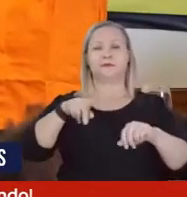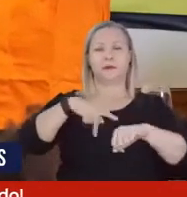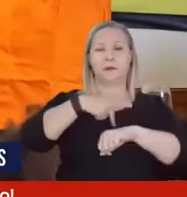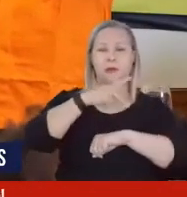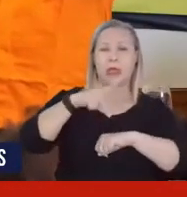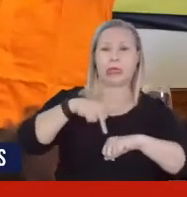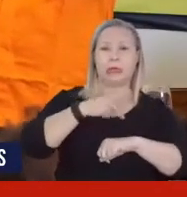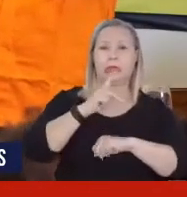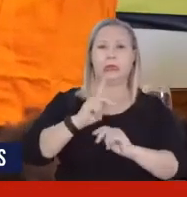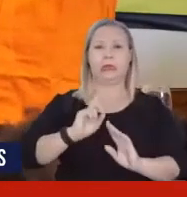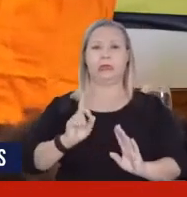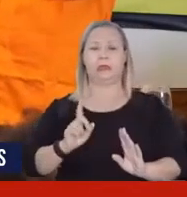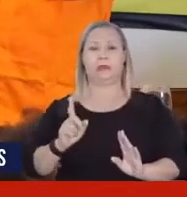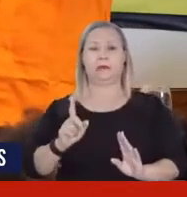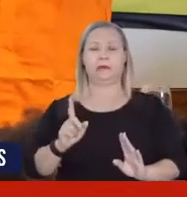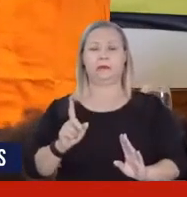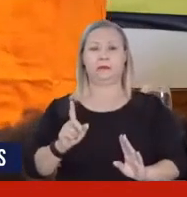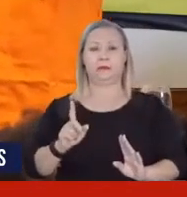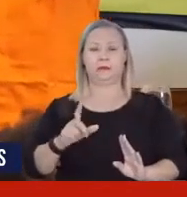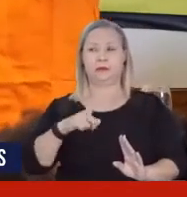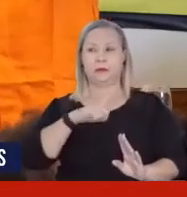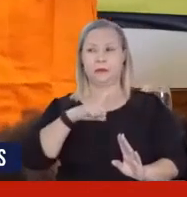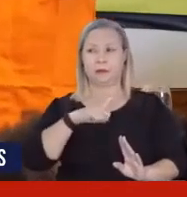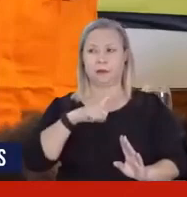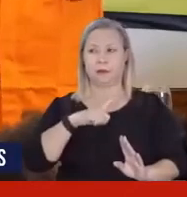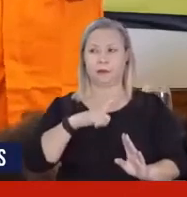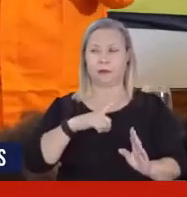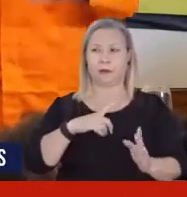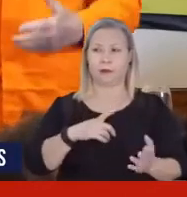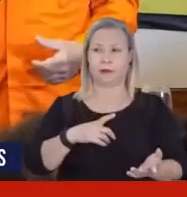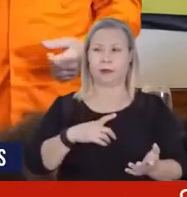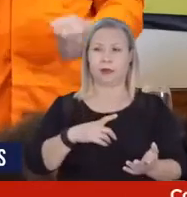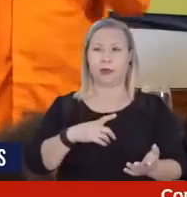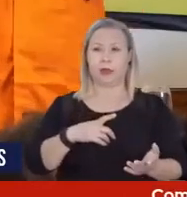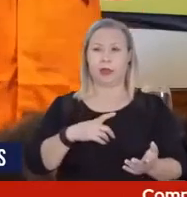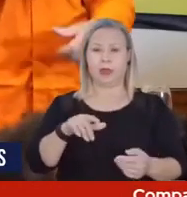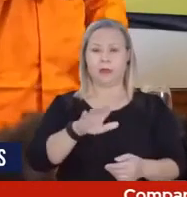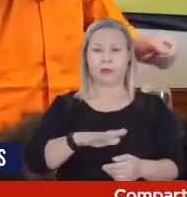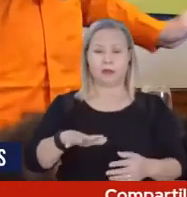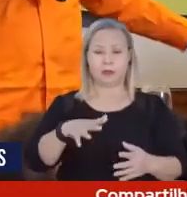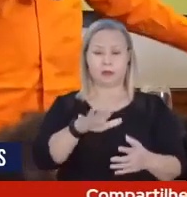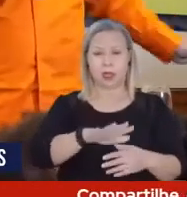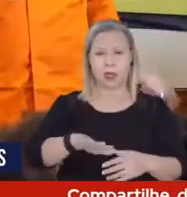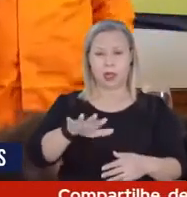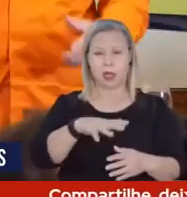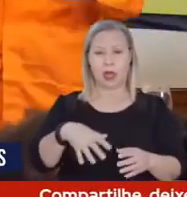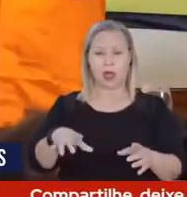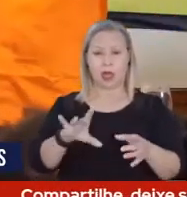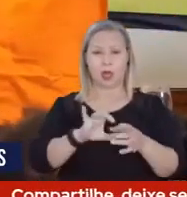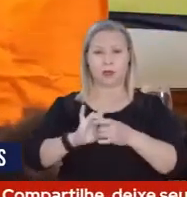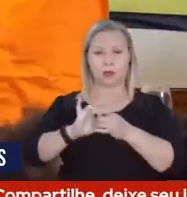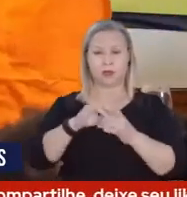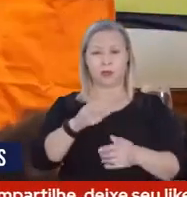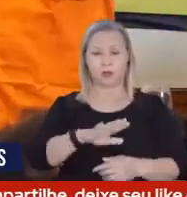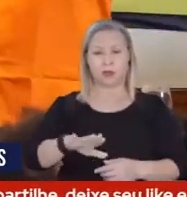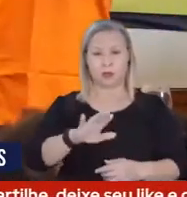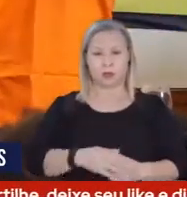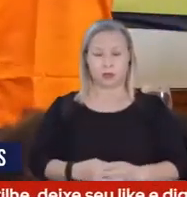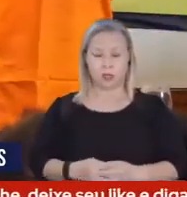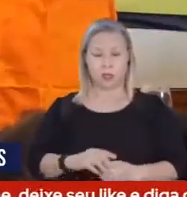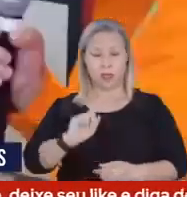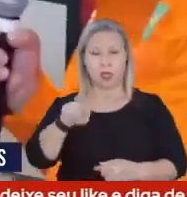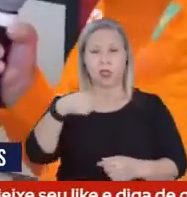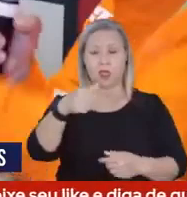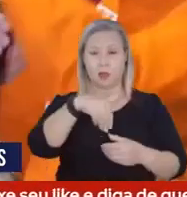existem, inclusive, possam existir áreas comuns essas duas visões. Não. Essas próximas eleições são uma balança